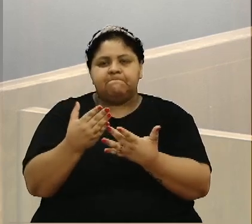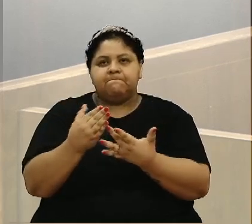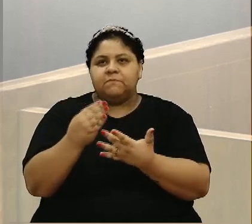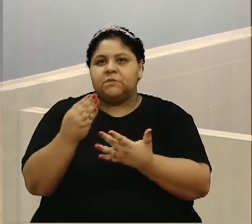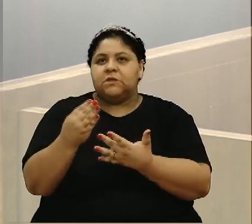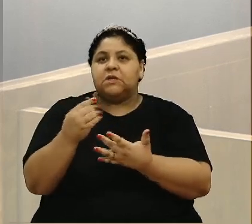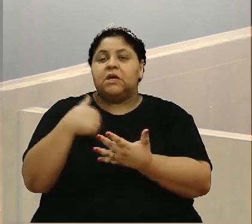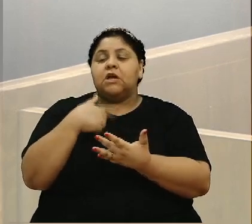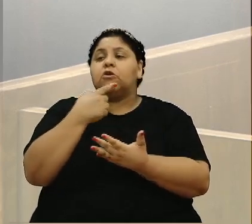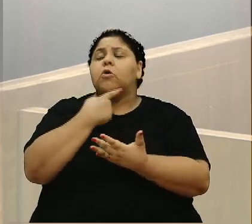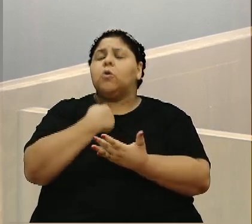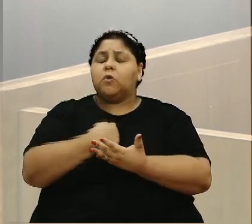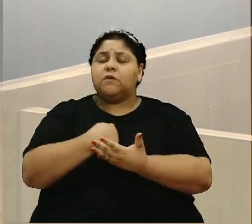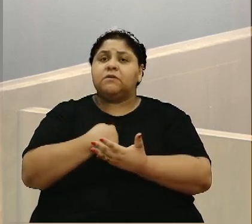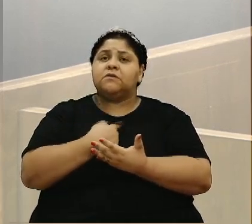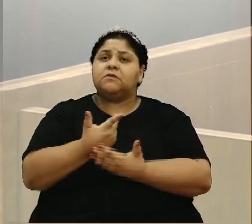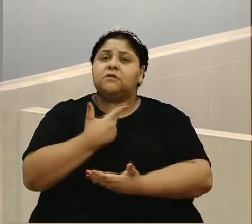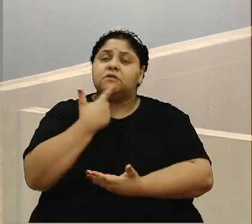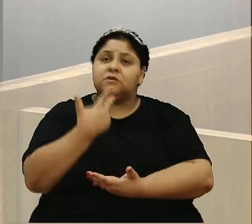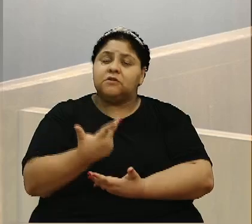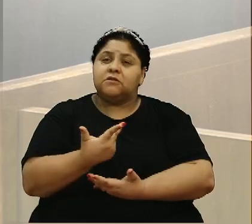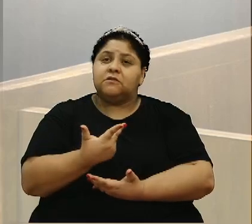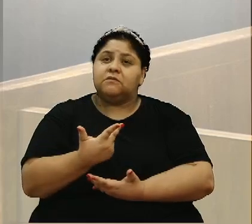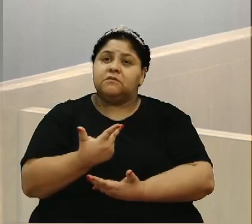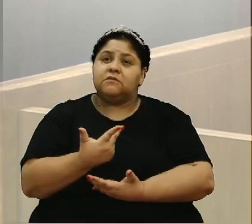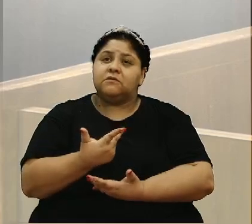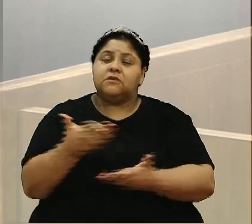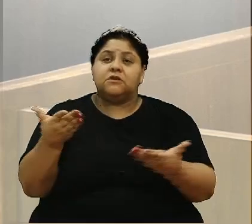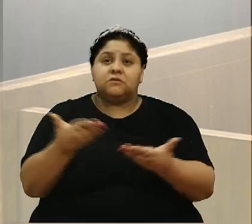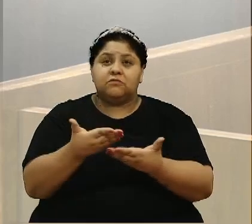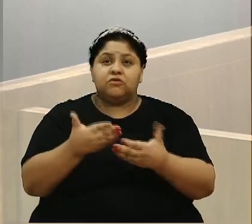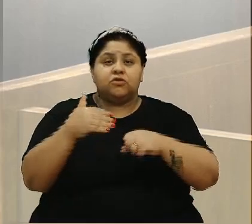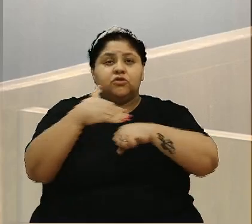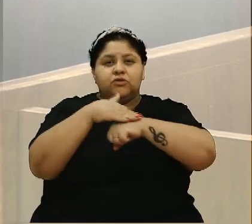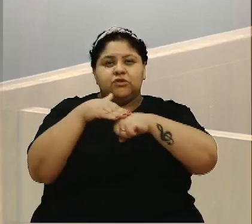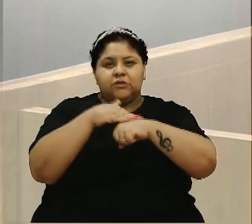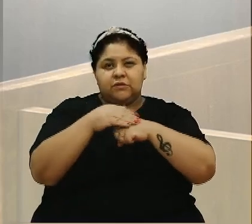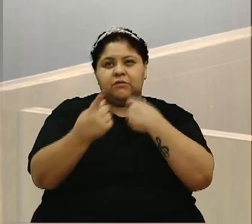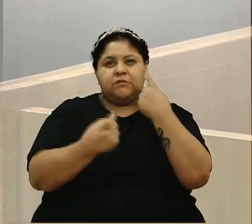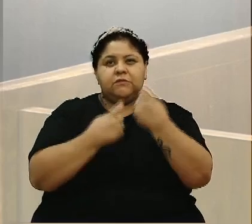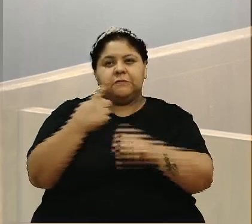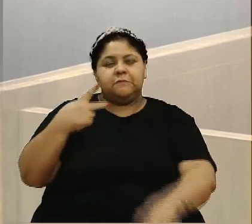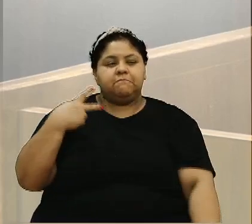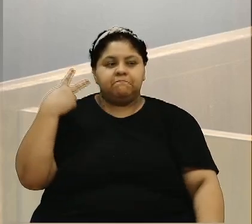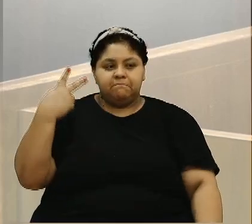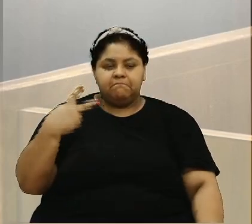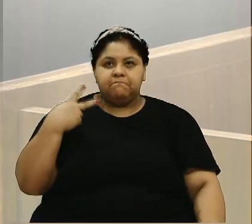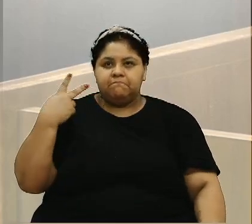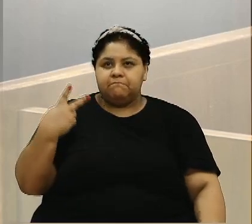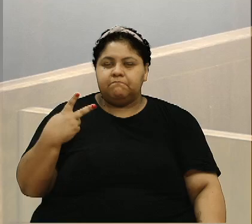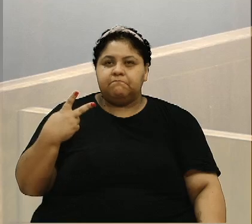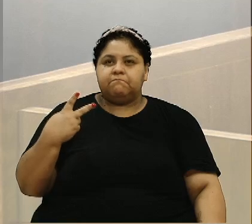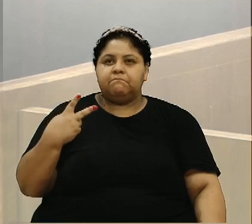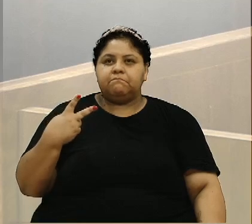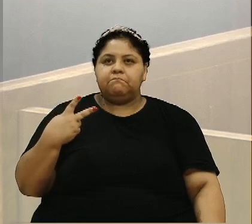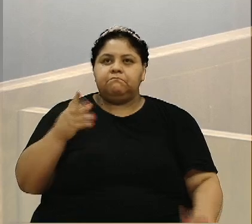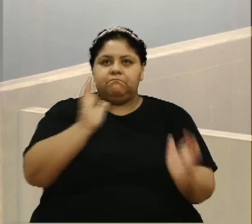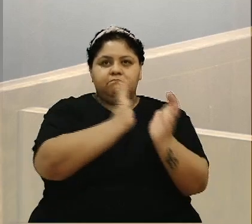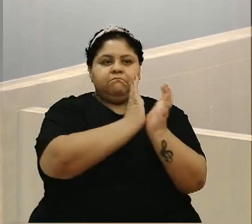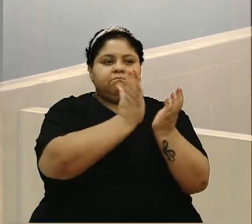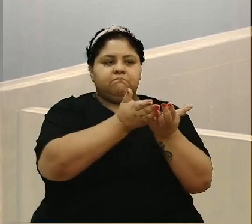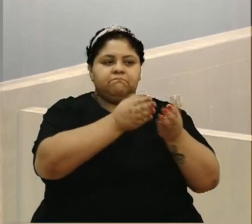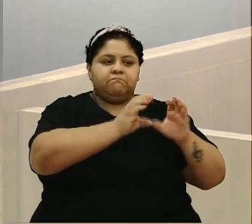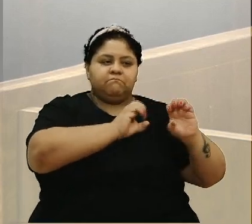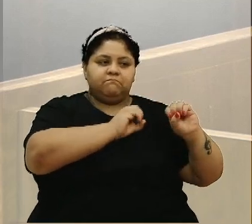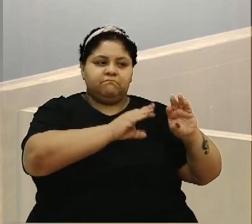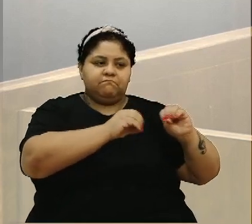eu gostaria até de falar que nós já conversamos, alguns vereadores, para que a Comissão de